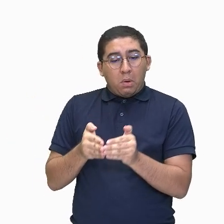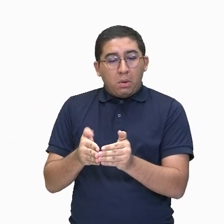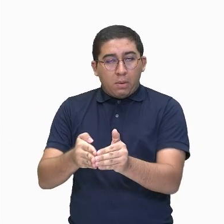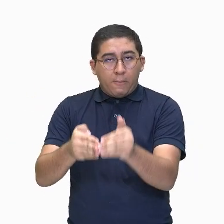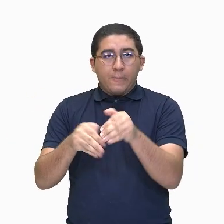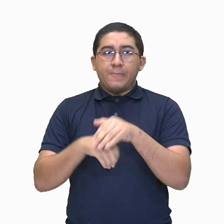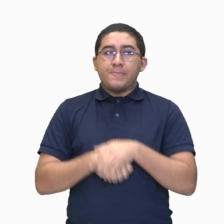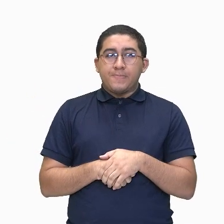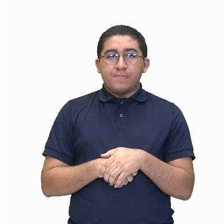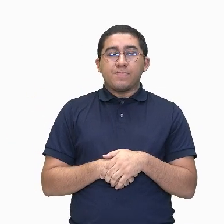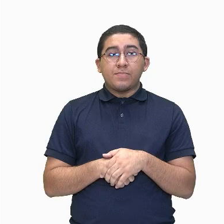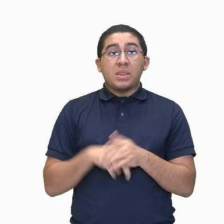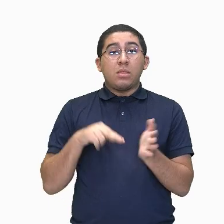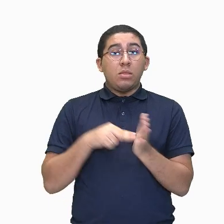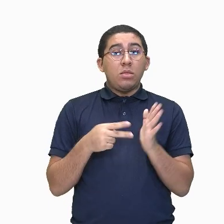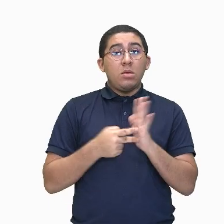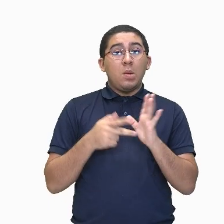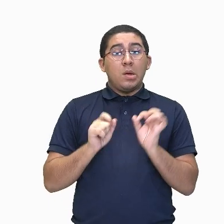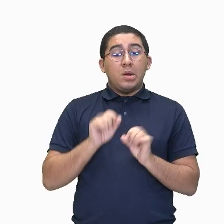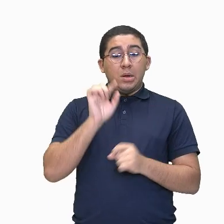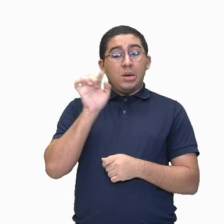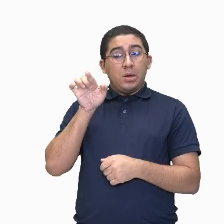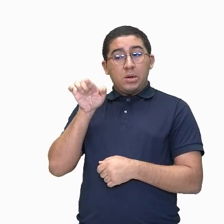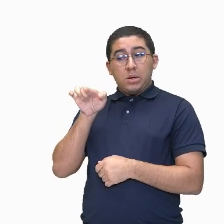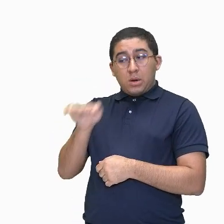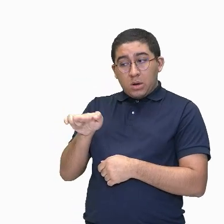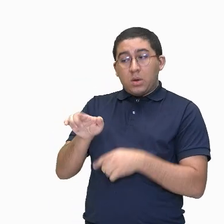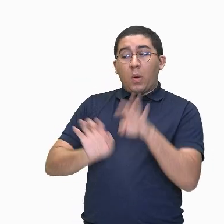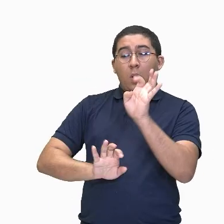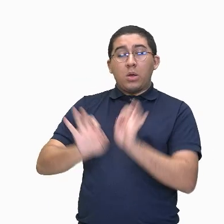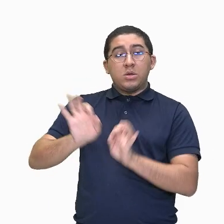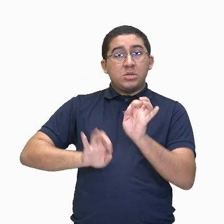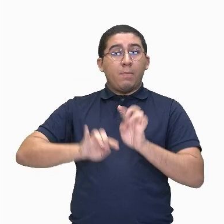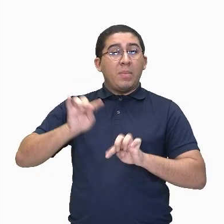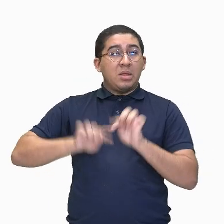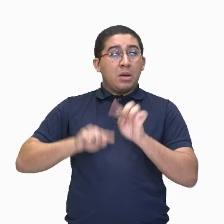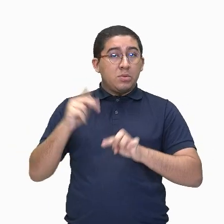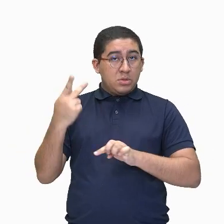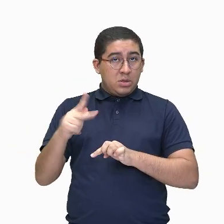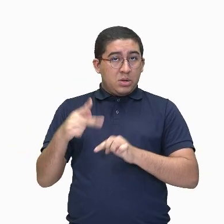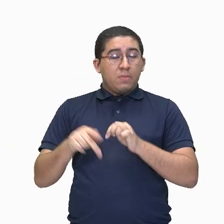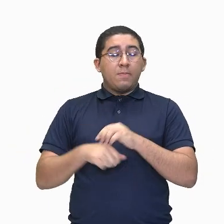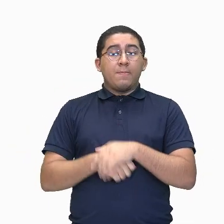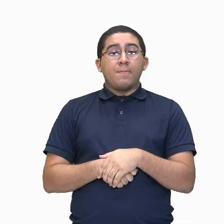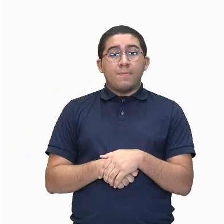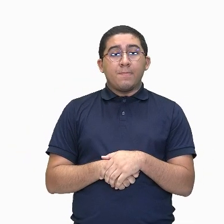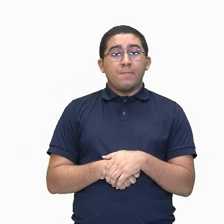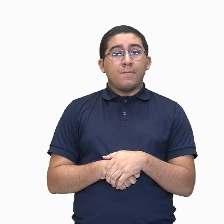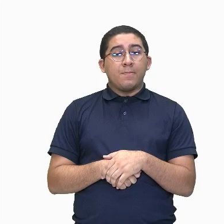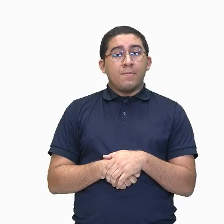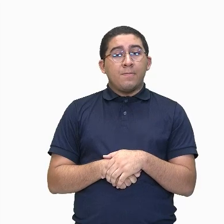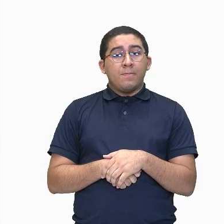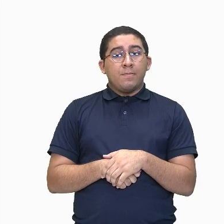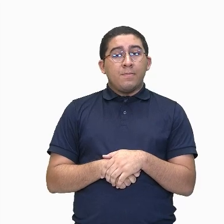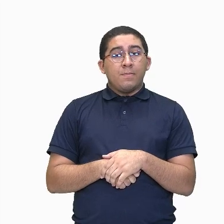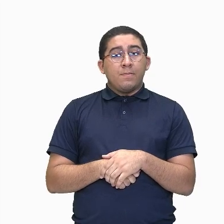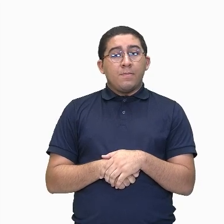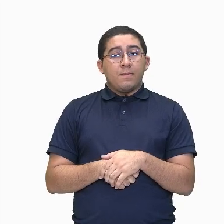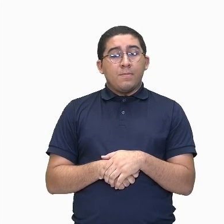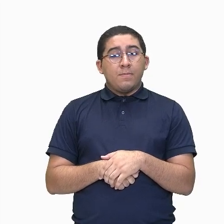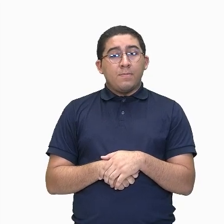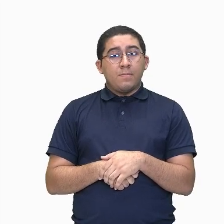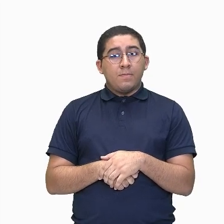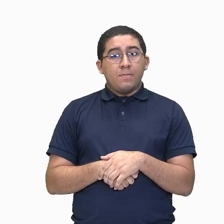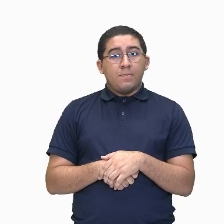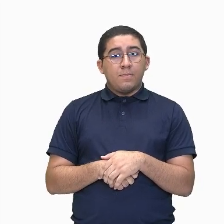organiza, né, o material, né, os instrumentos dele de pesca. Às vezes volto no mesmo dia, né? Isso aqui é um